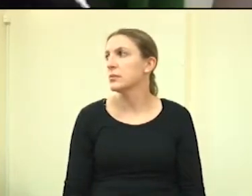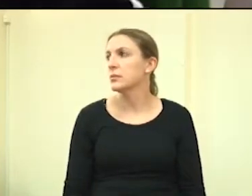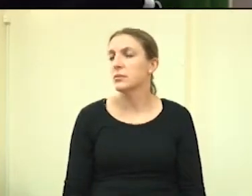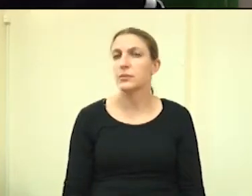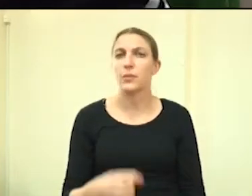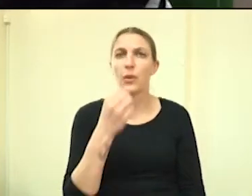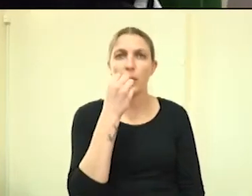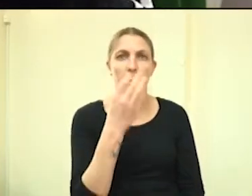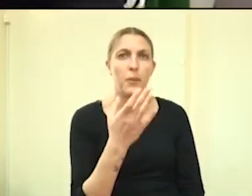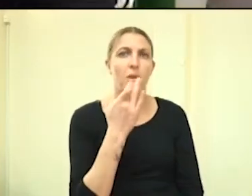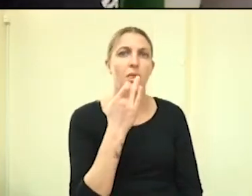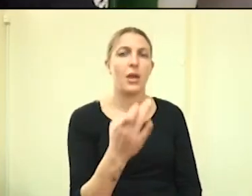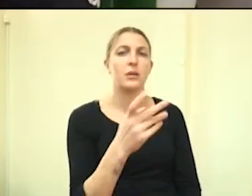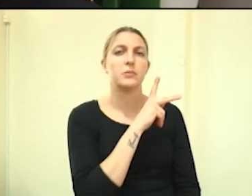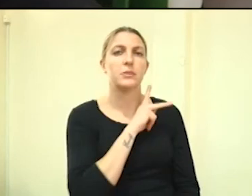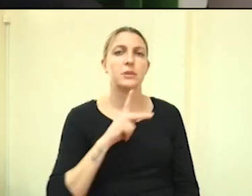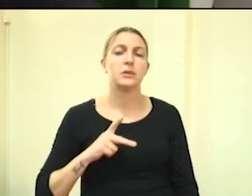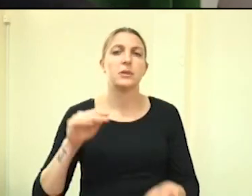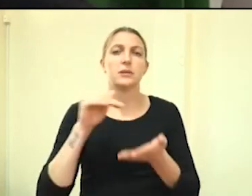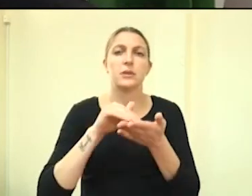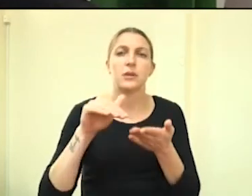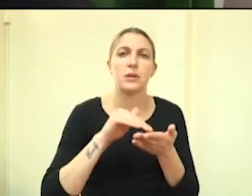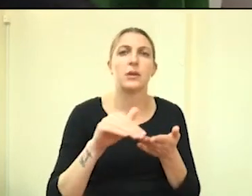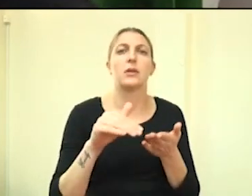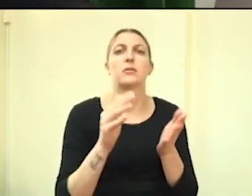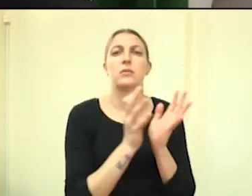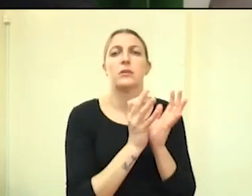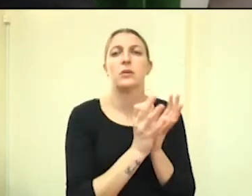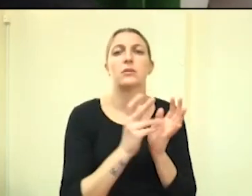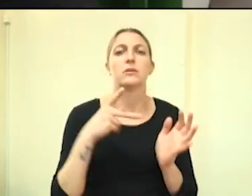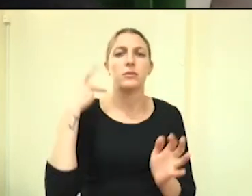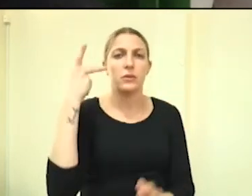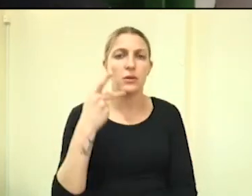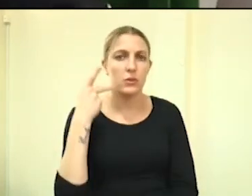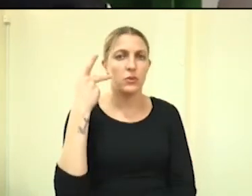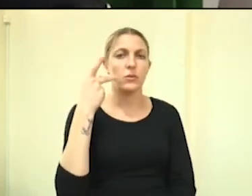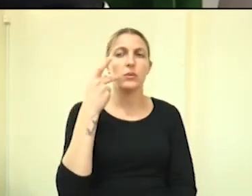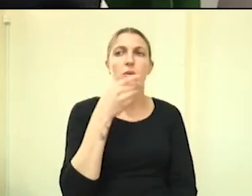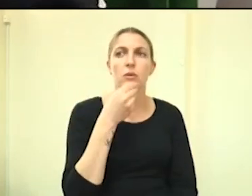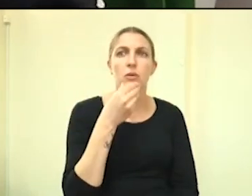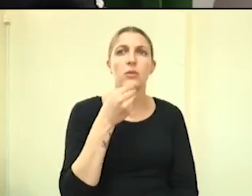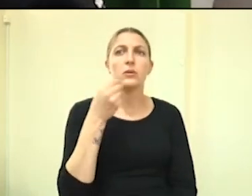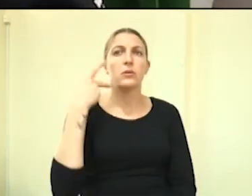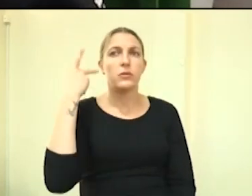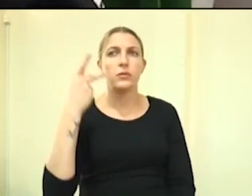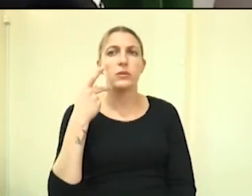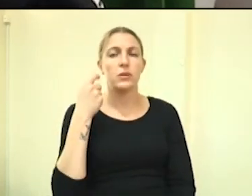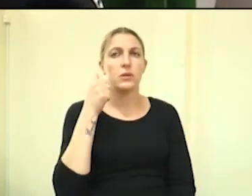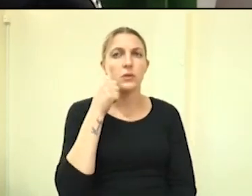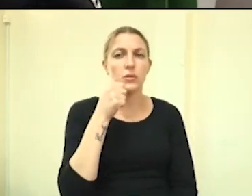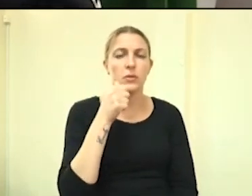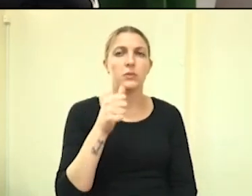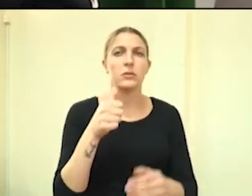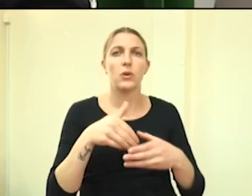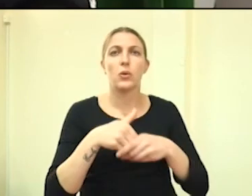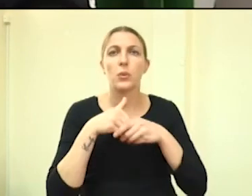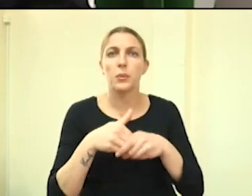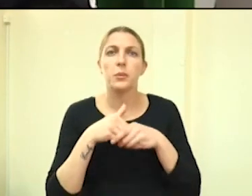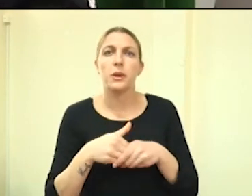Boa tarde, presidente, secretário, vereadores e vereadoras. Quero cumprimentar o Vilmor Verde, meu